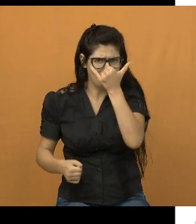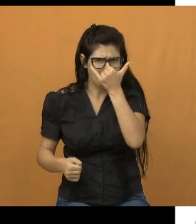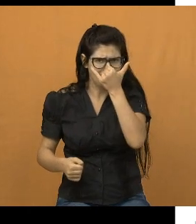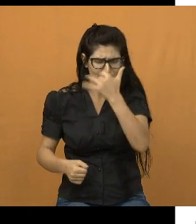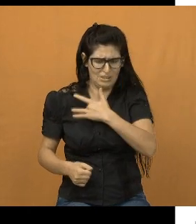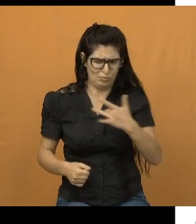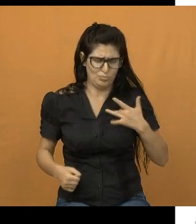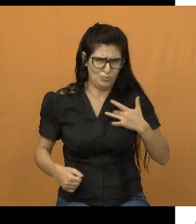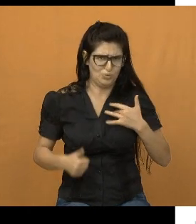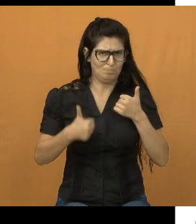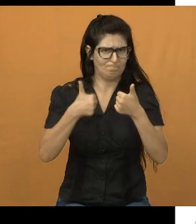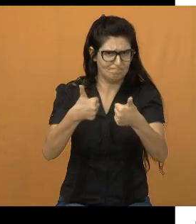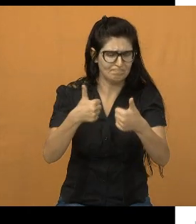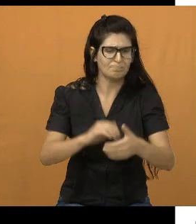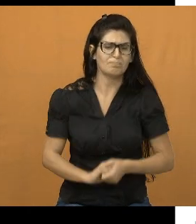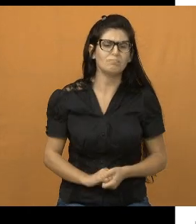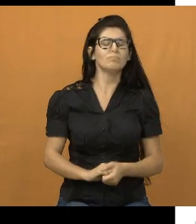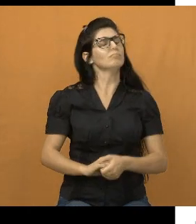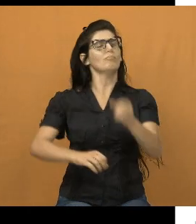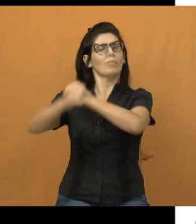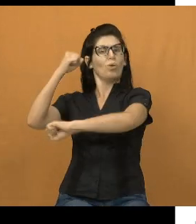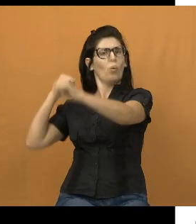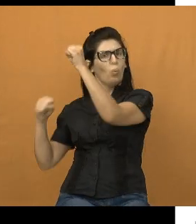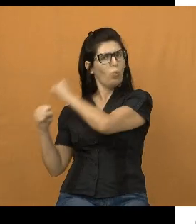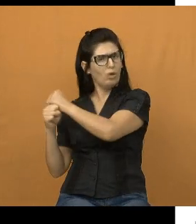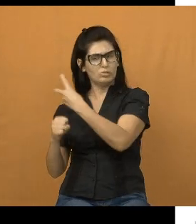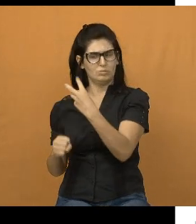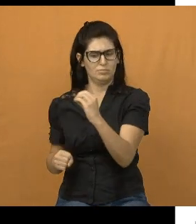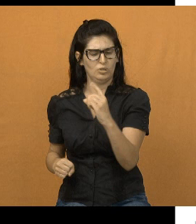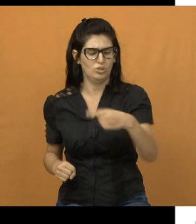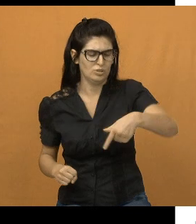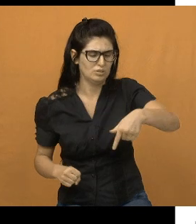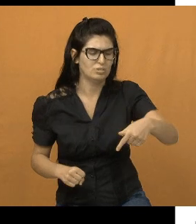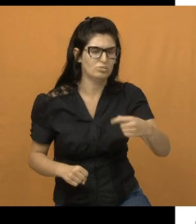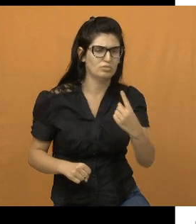finalizamos o ano de 2017 com